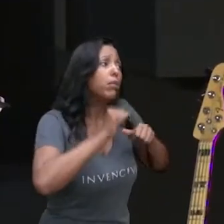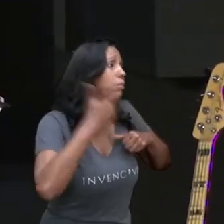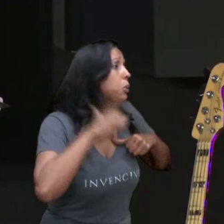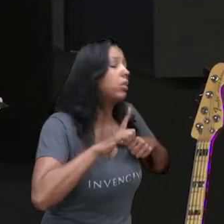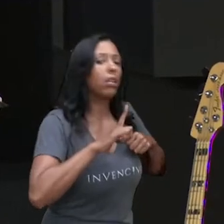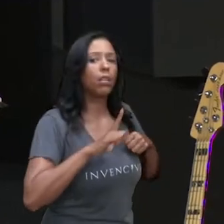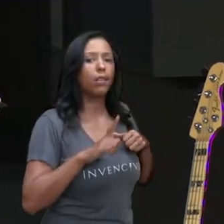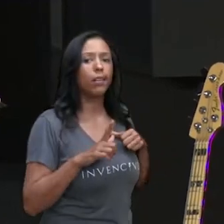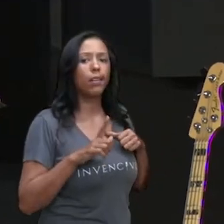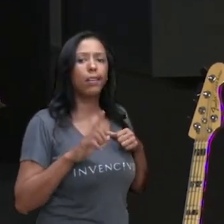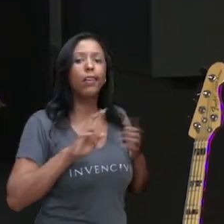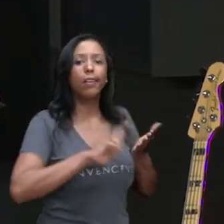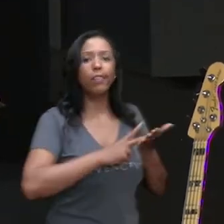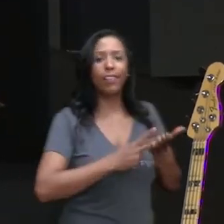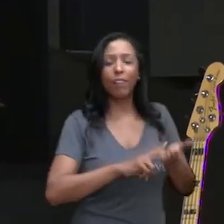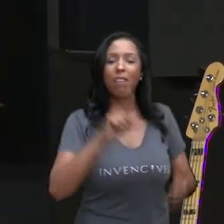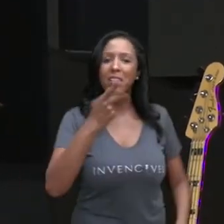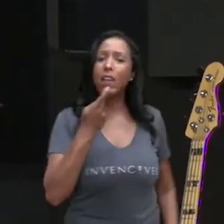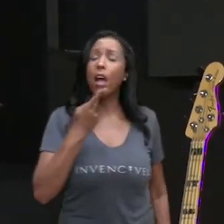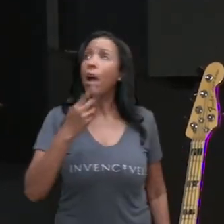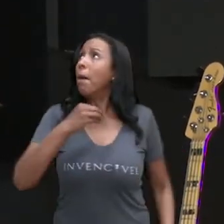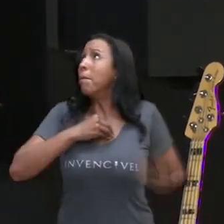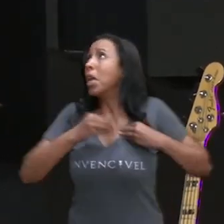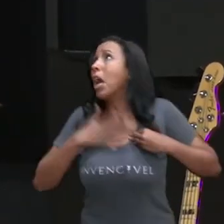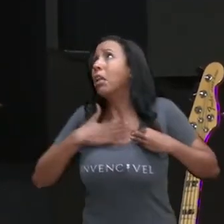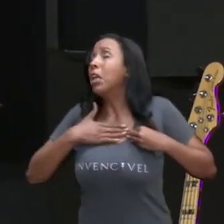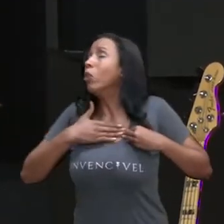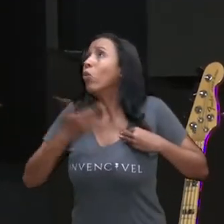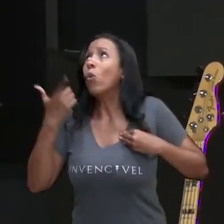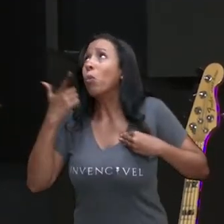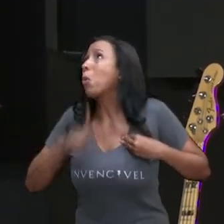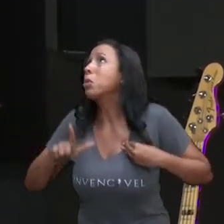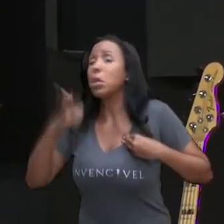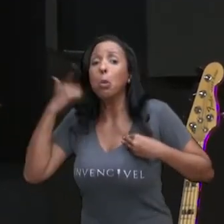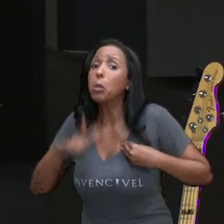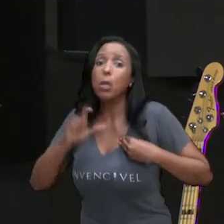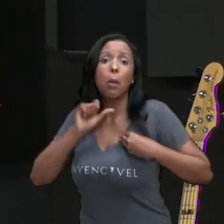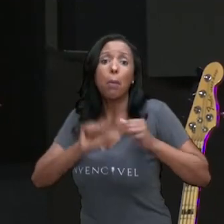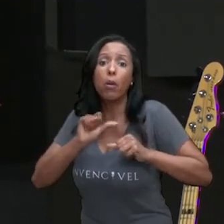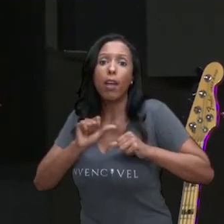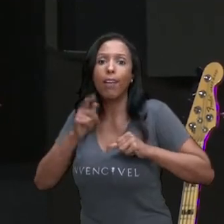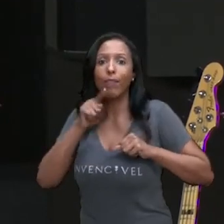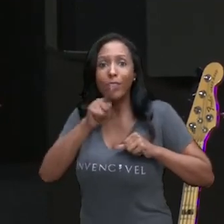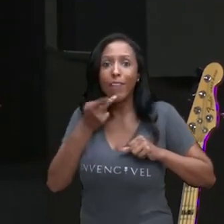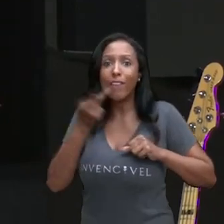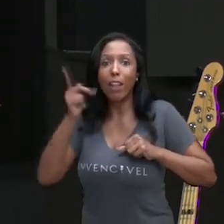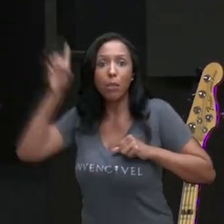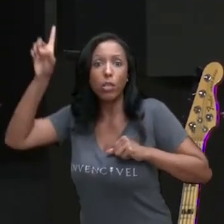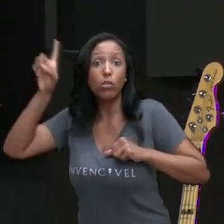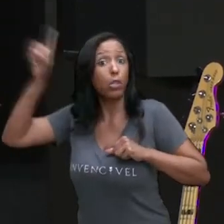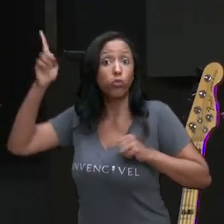tem poder para te mudar, então o teu Deus é fraco, hein? Segundo, que teu Deus não te ama o suficiente para te mudar, teu